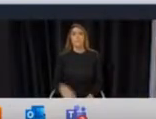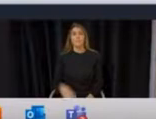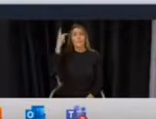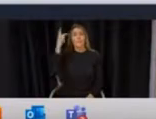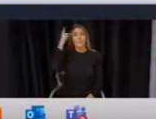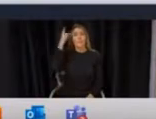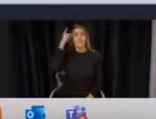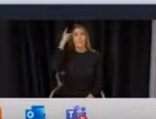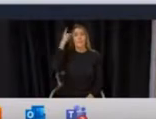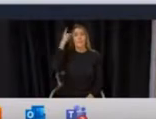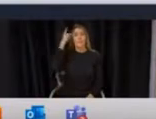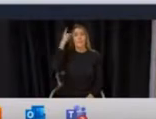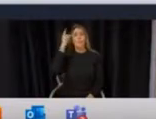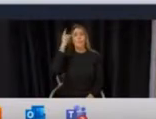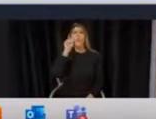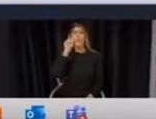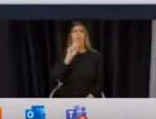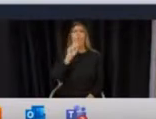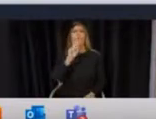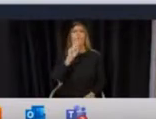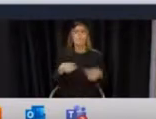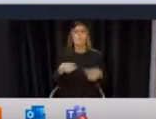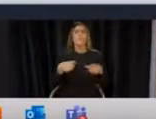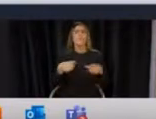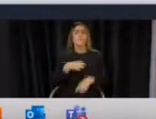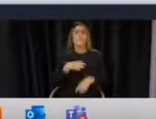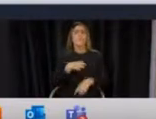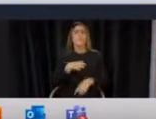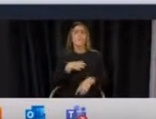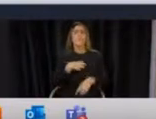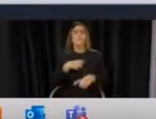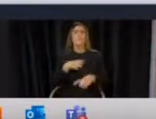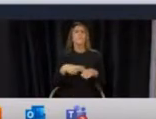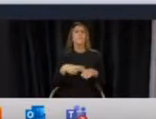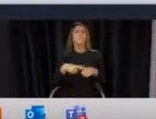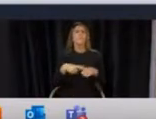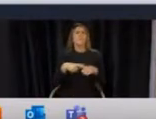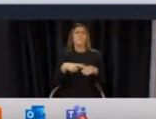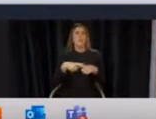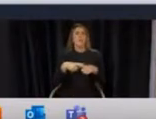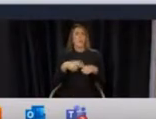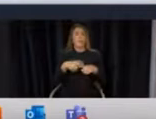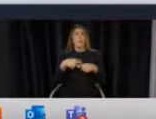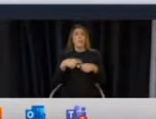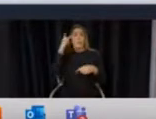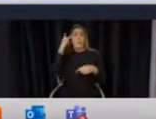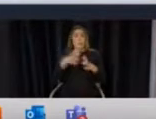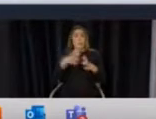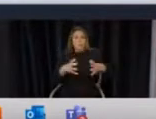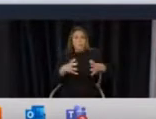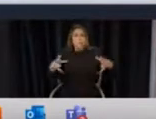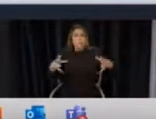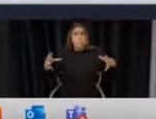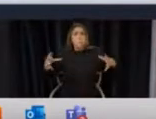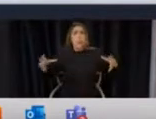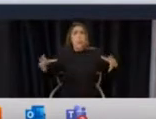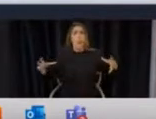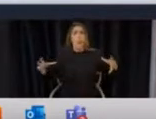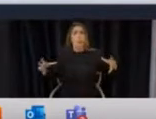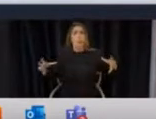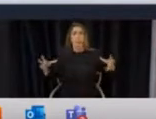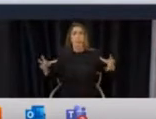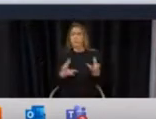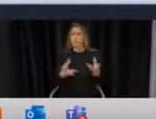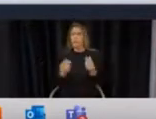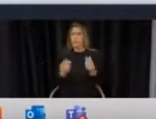critério americano com as organizações de procura de órgãos pela extensão territorial que nós temos no nosso estado e também pelo número de população,